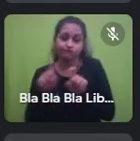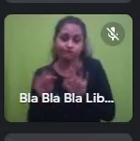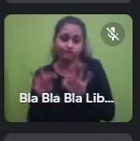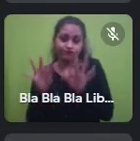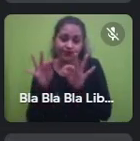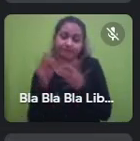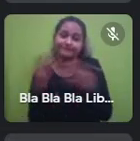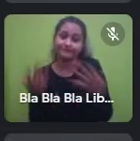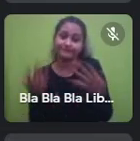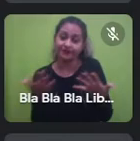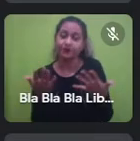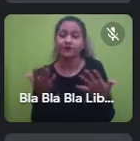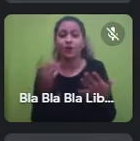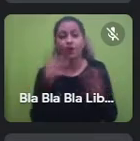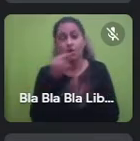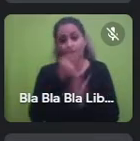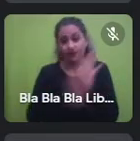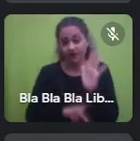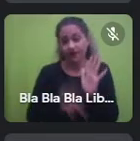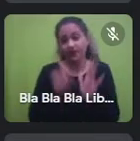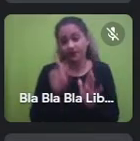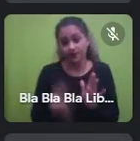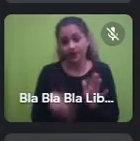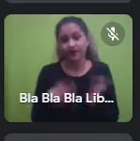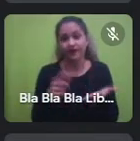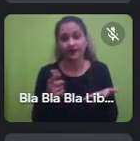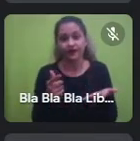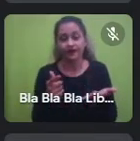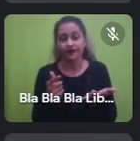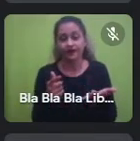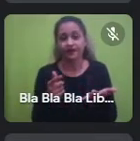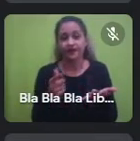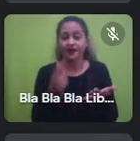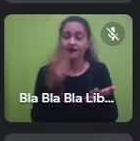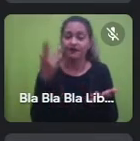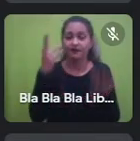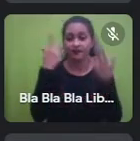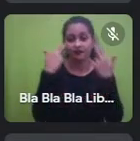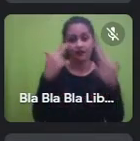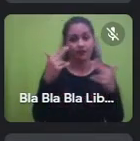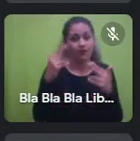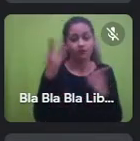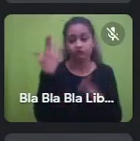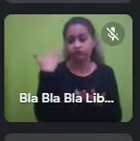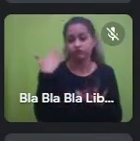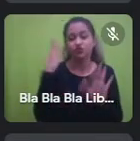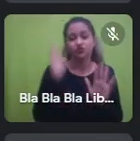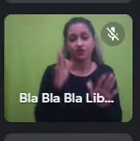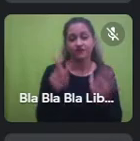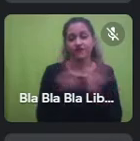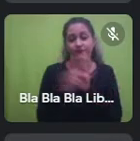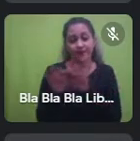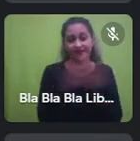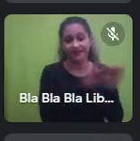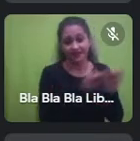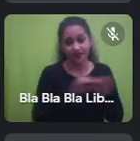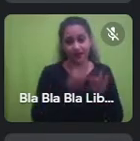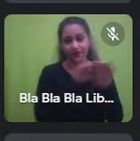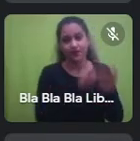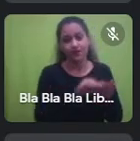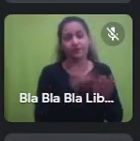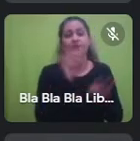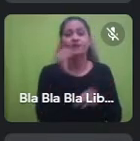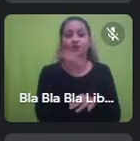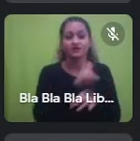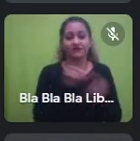até então, nosso projeto, a gente tem feito uma histopatologia clássica e tentamos já fazer imunohistoquímica